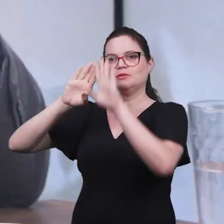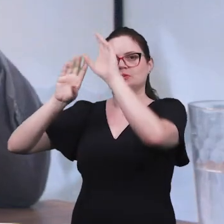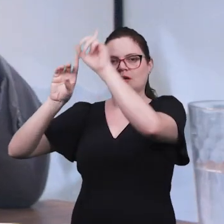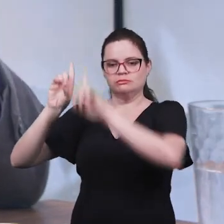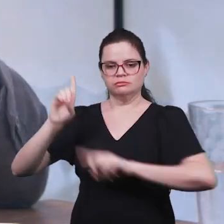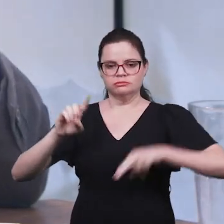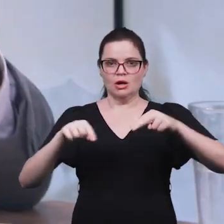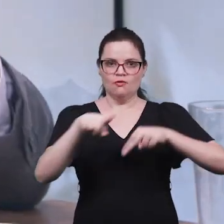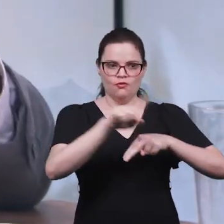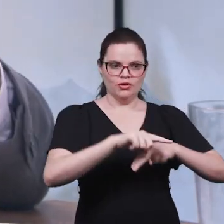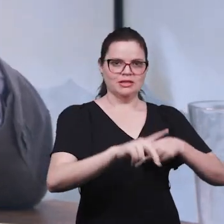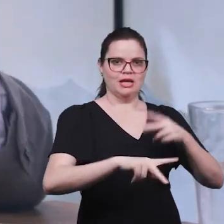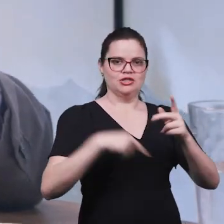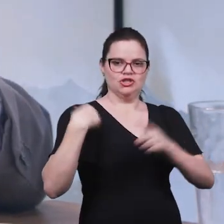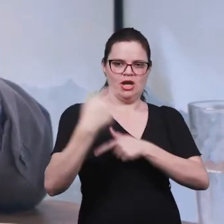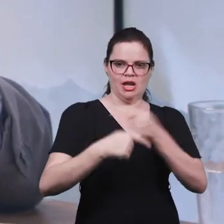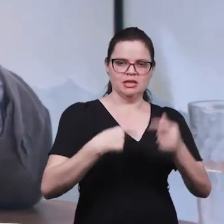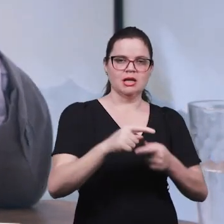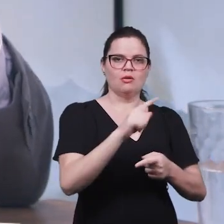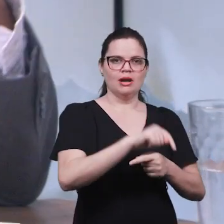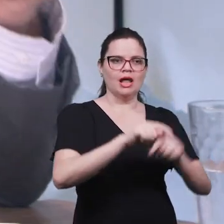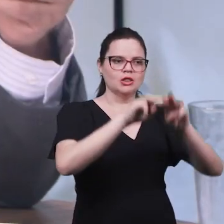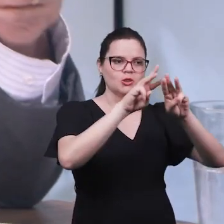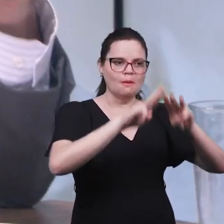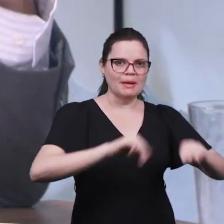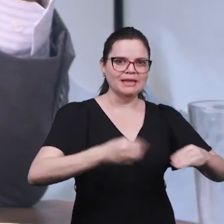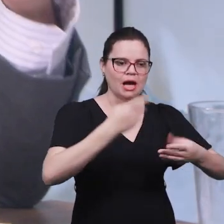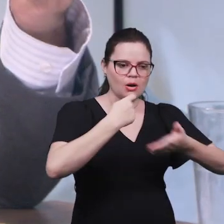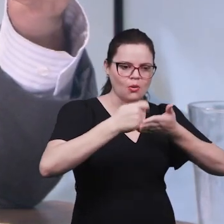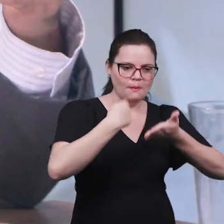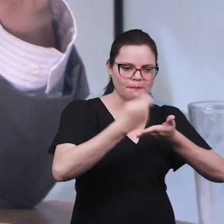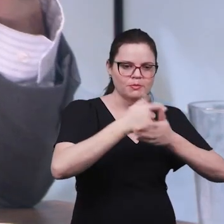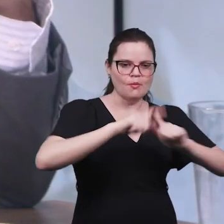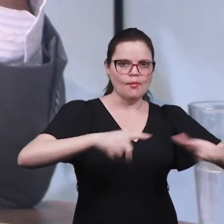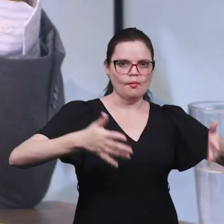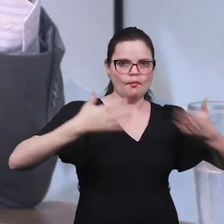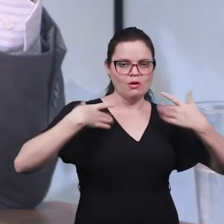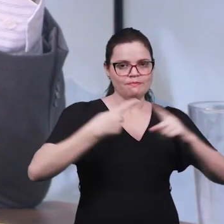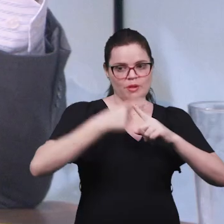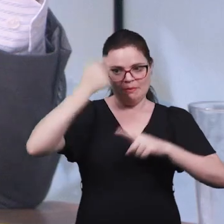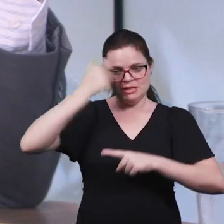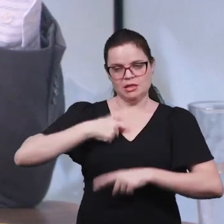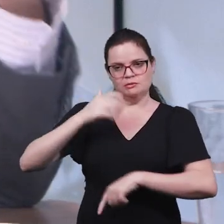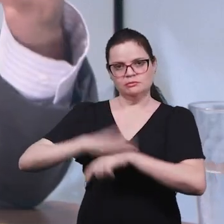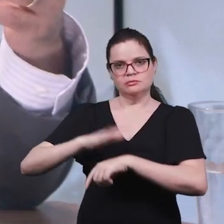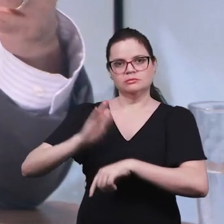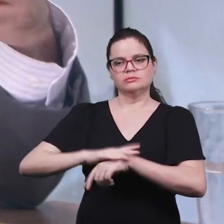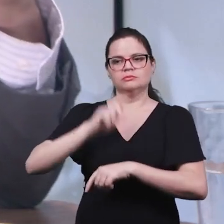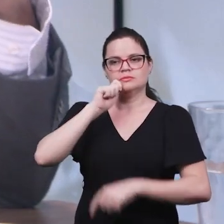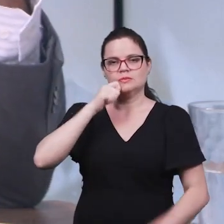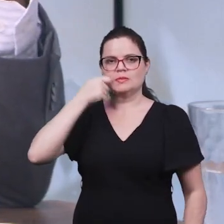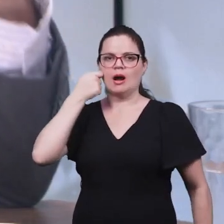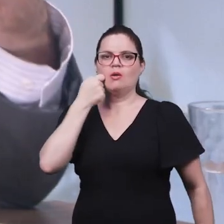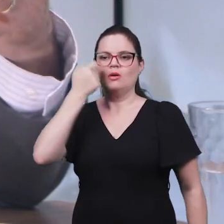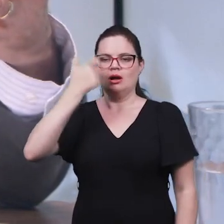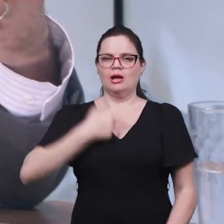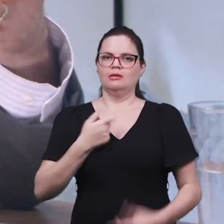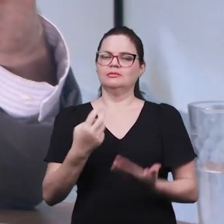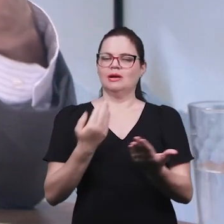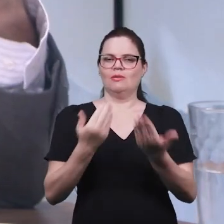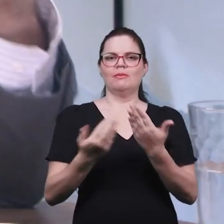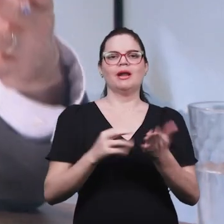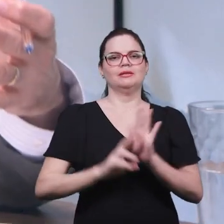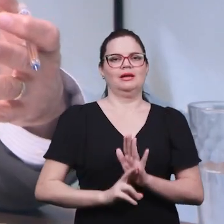mas eu sou o pão vivo que desceu do céu. Então, o maná era um tipo, era uma alegoria do Senhor